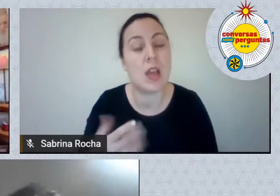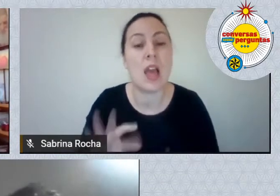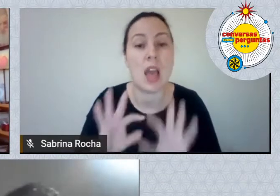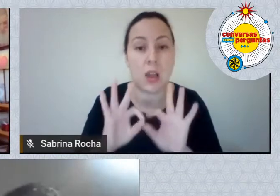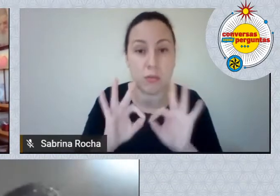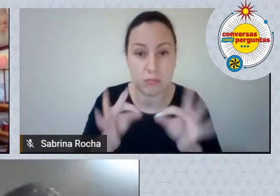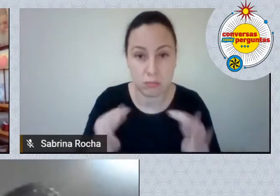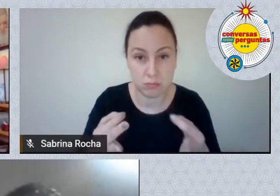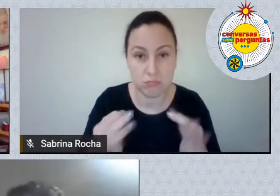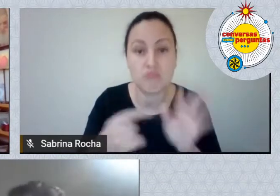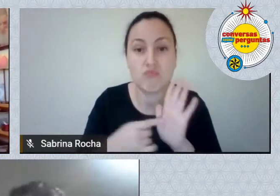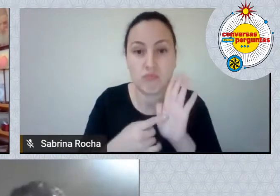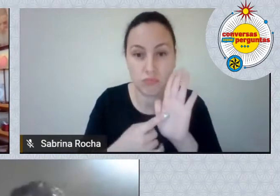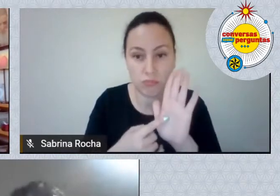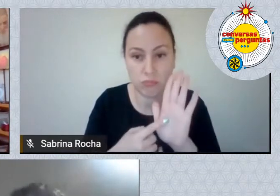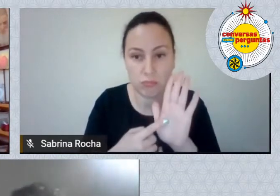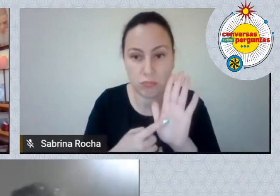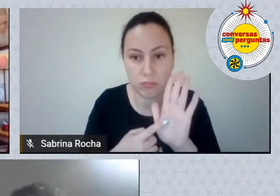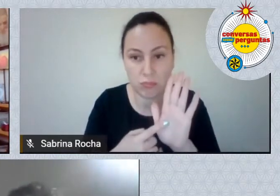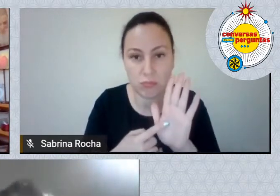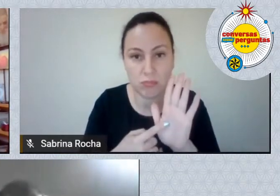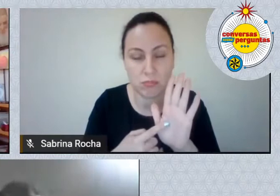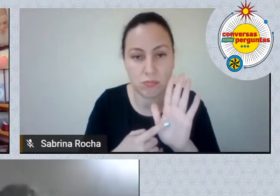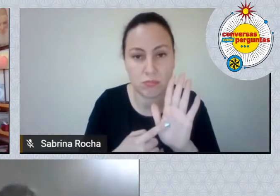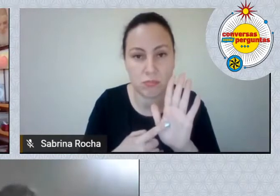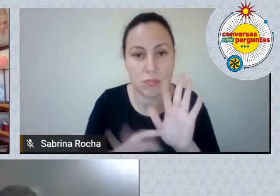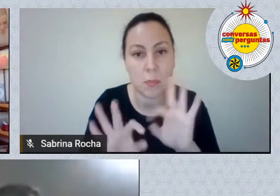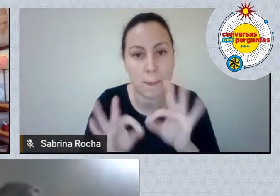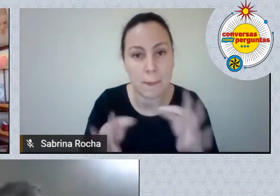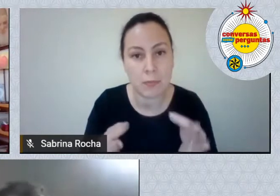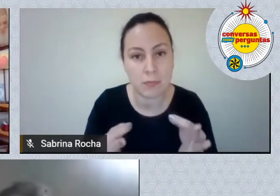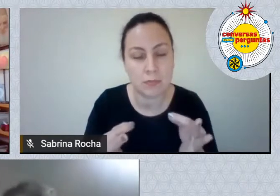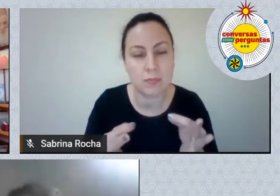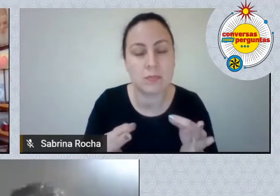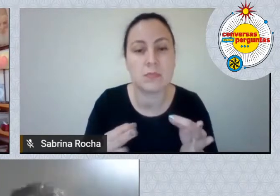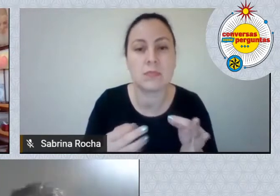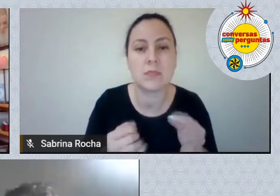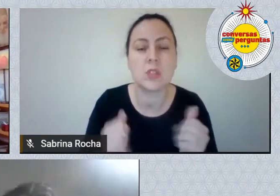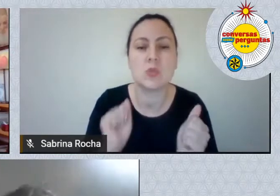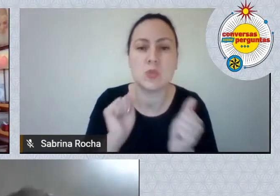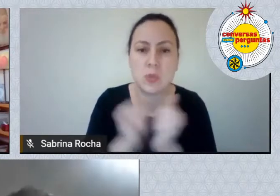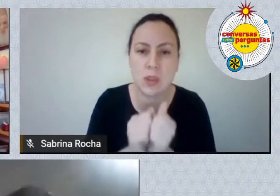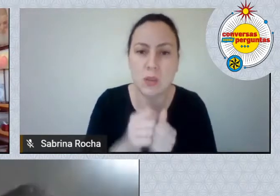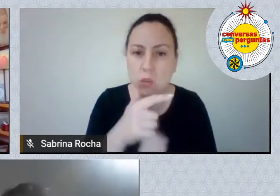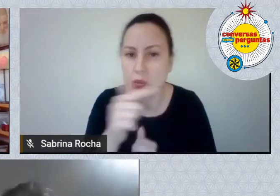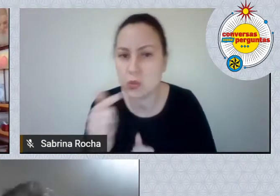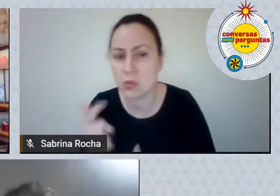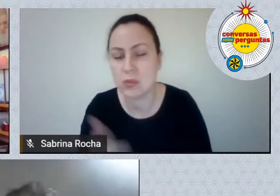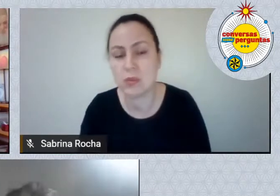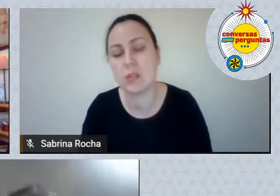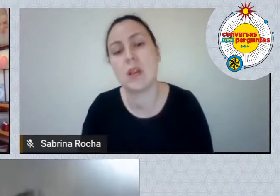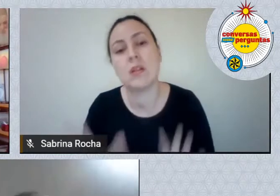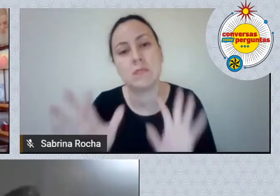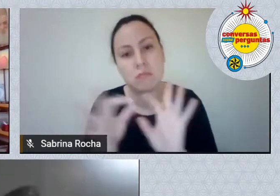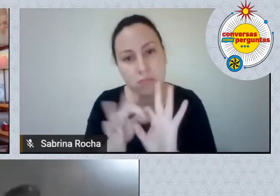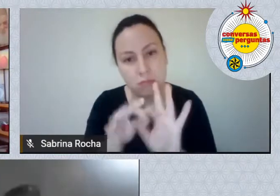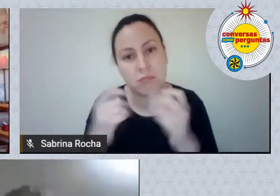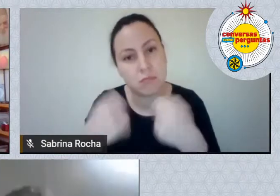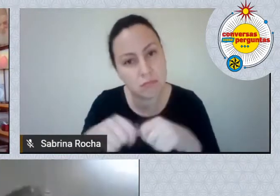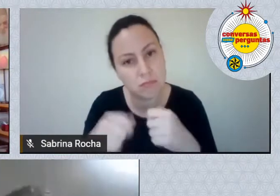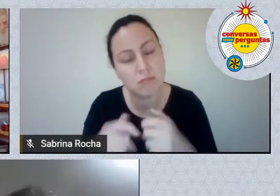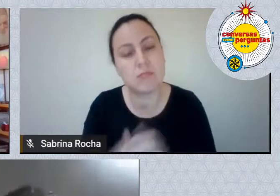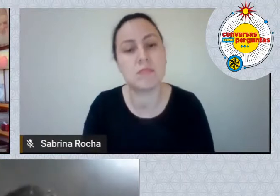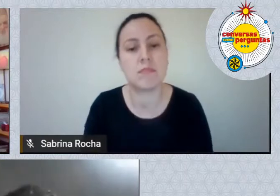todos nós. Né? Humildade convoca o quê? Precisamos nos juntar com os outros, precisamos de união para enfrentar inimigos